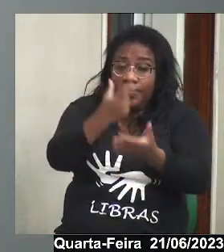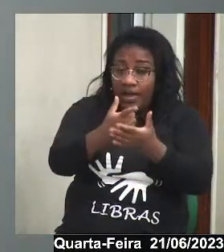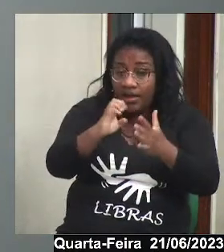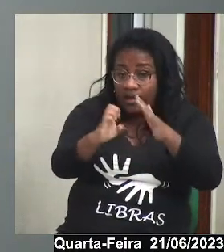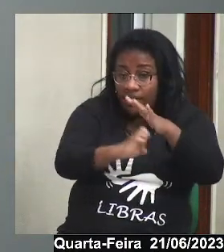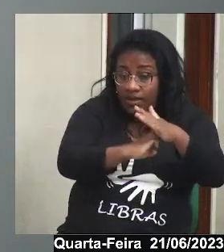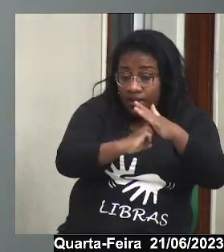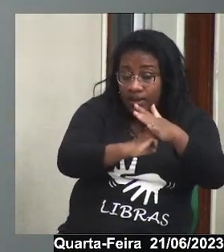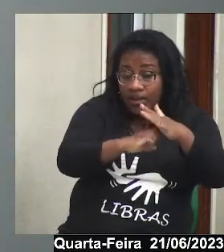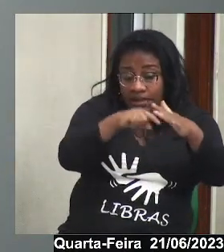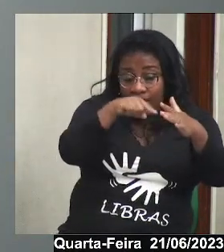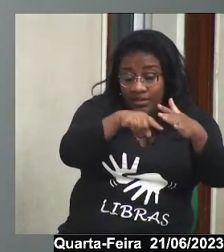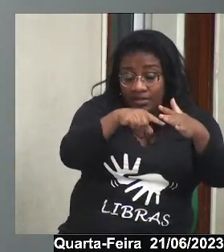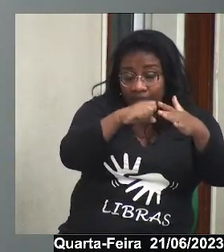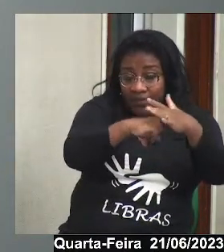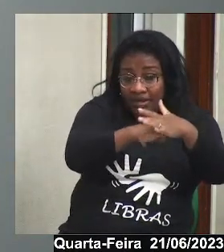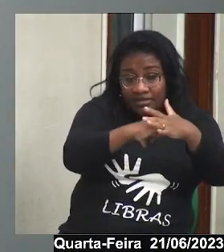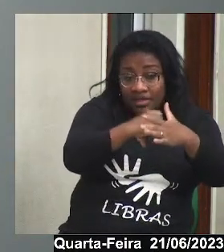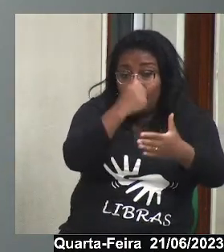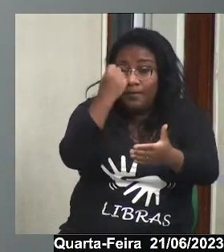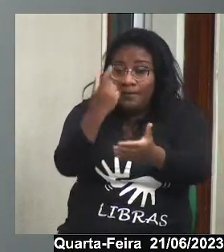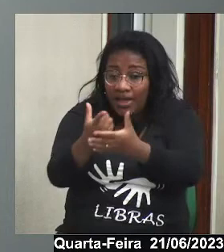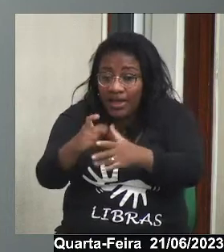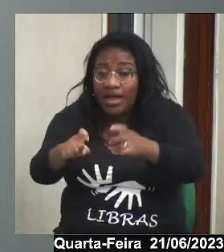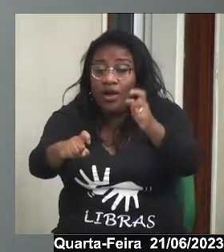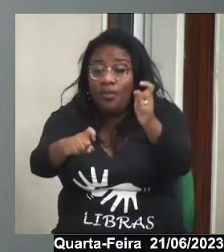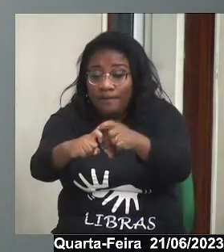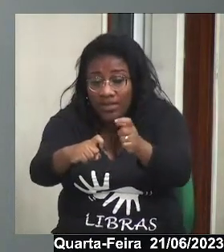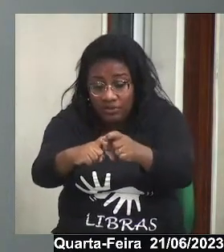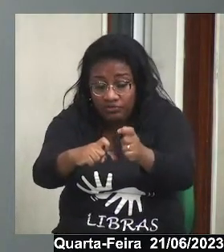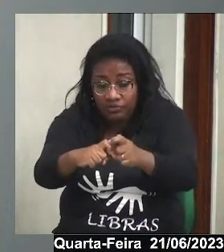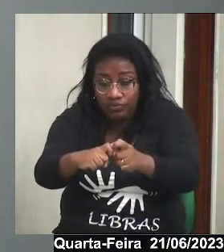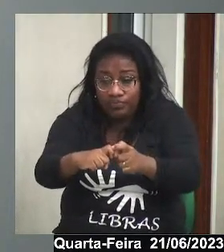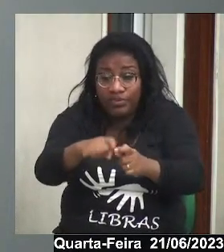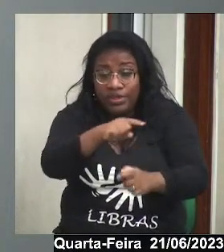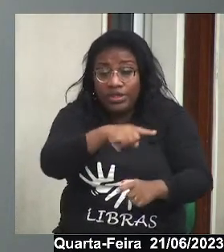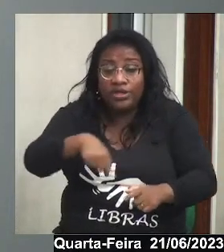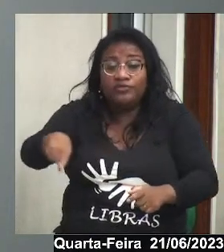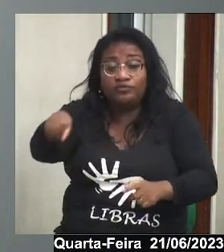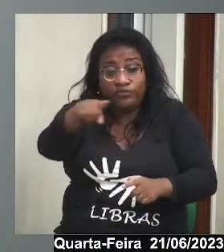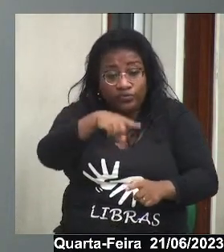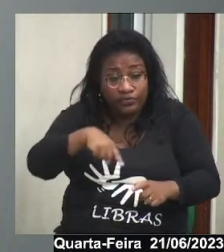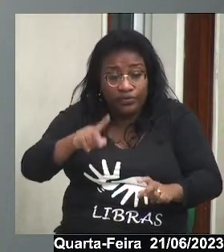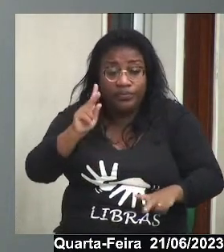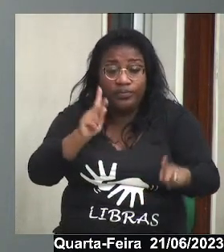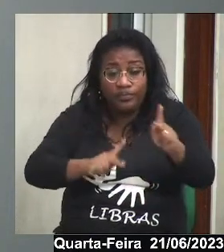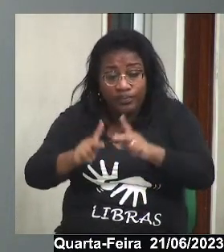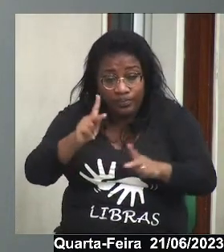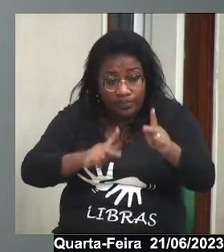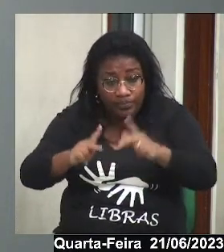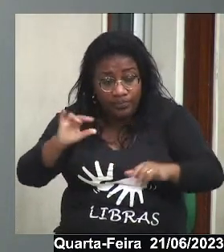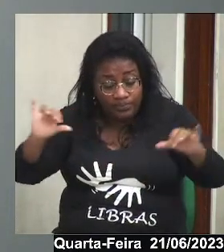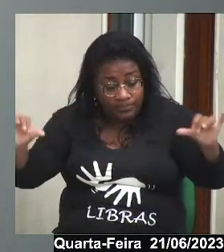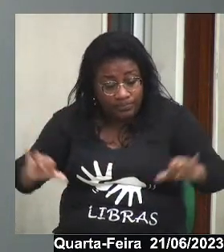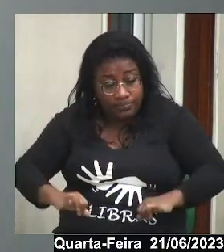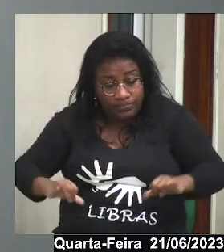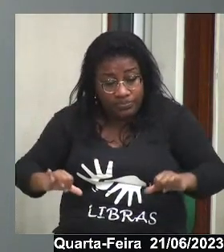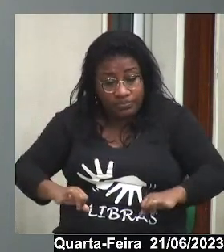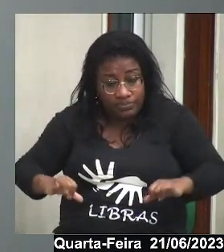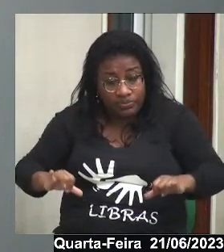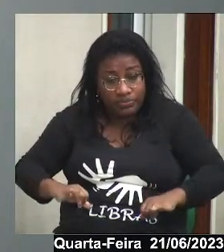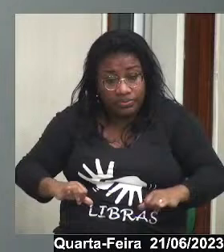o médico, e no final quem que paga o preço? É você, munícipe de Imbu das Artes. Paga o preço